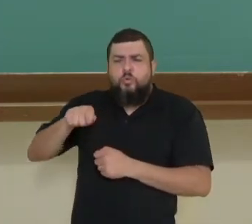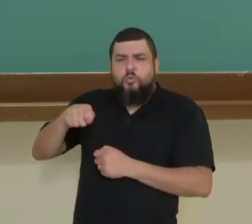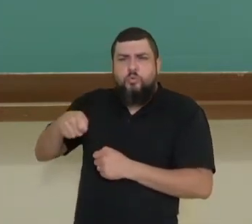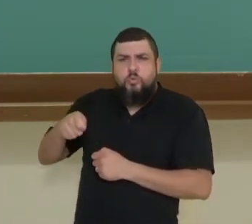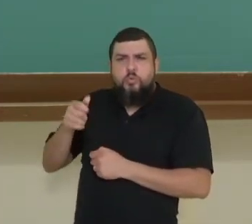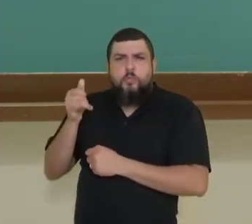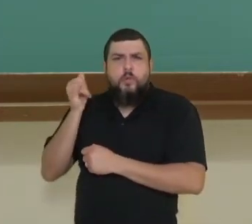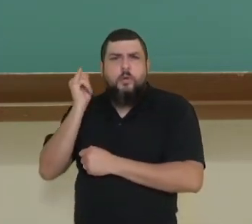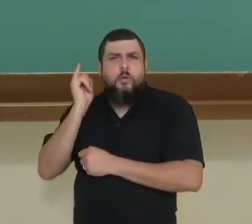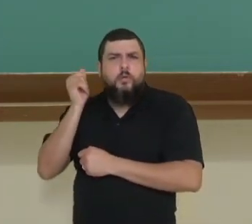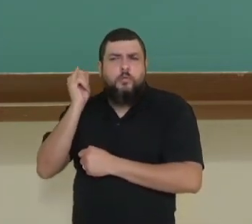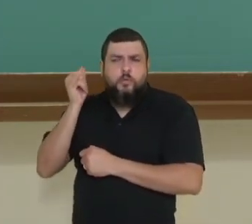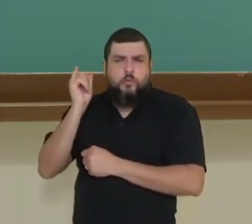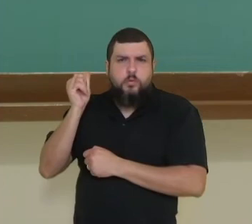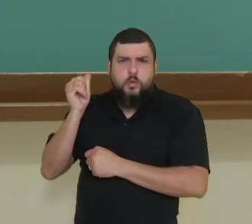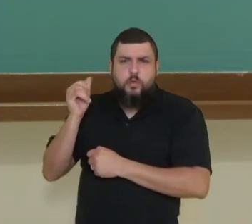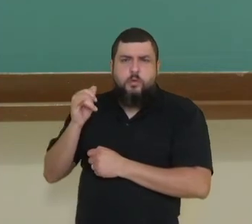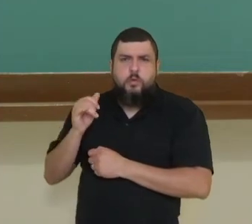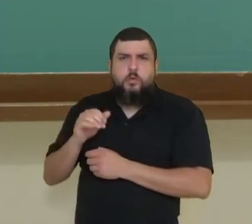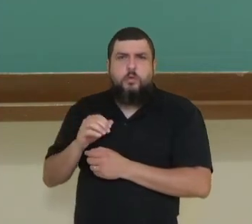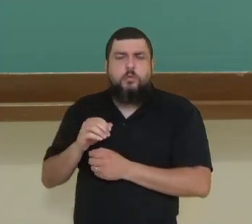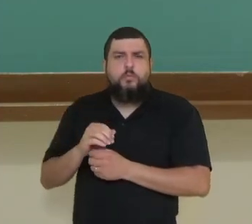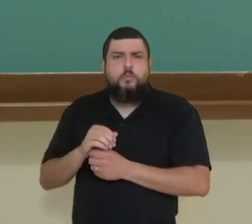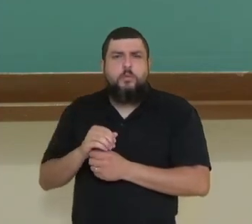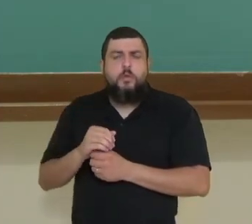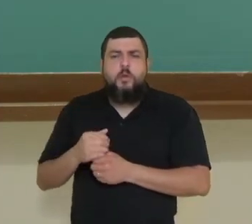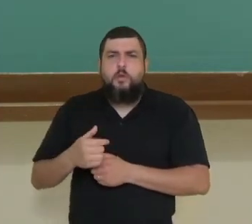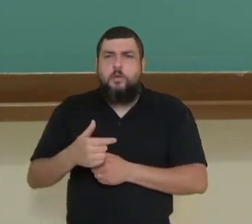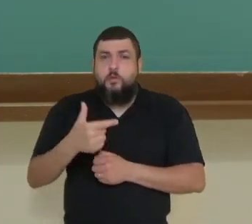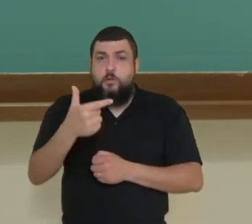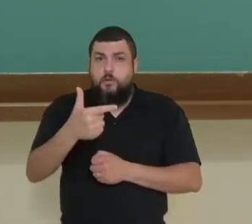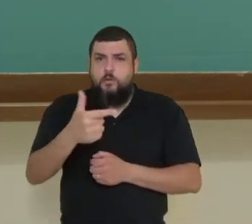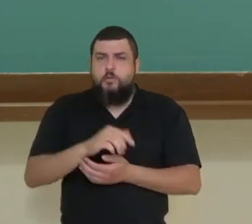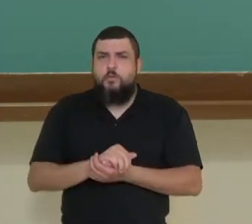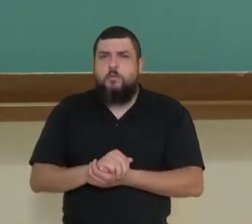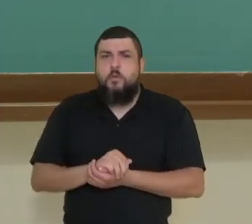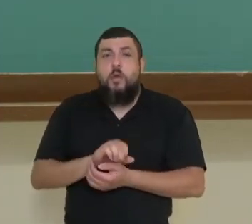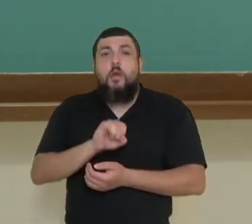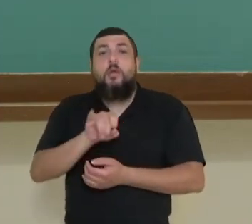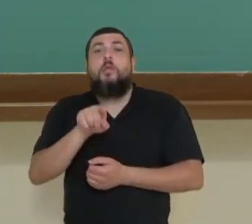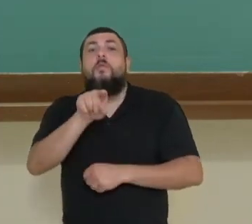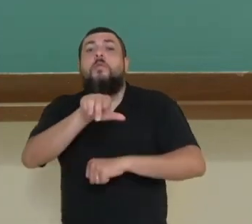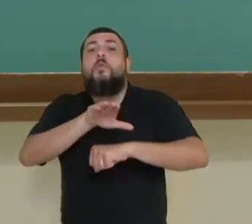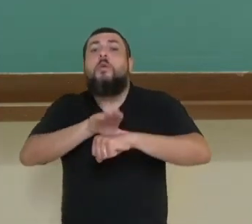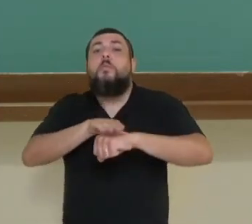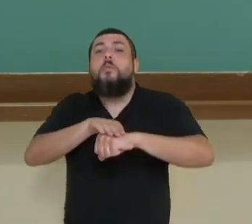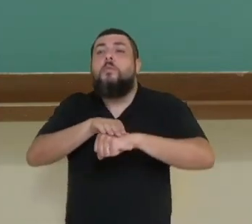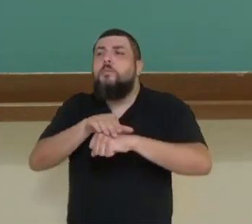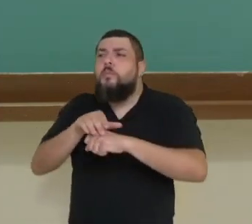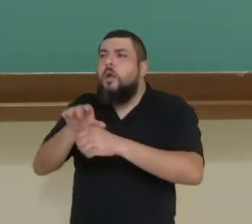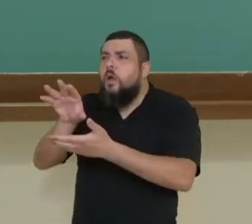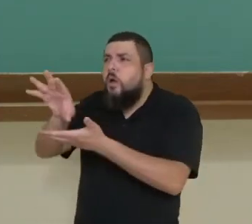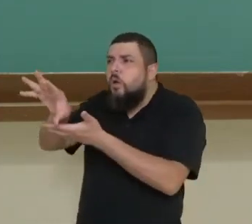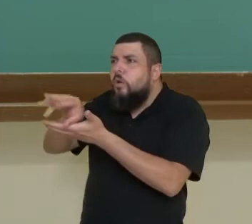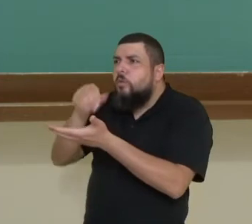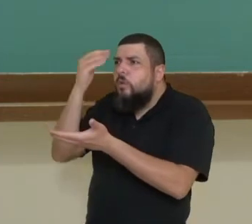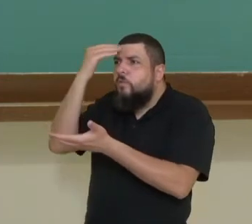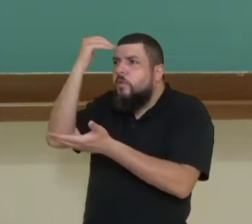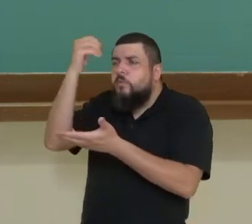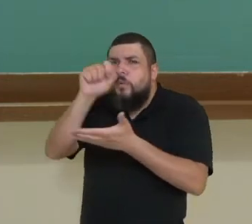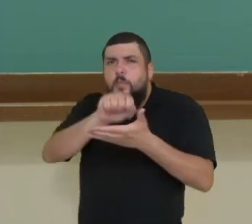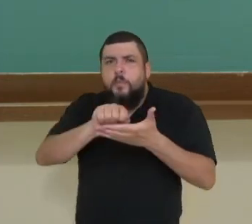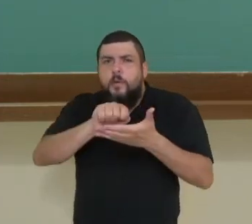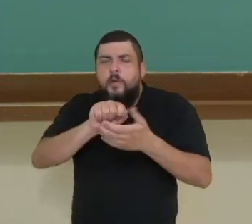narrador? E a segunda, se você fosse contar a história de alguém famoso, como começaria?